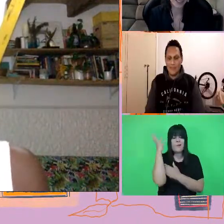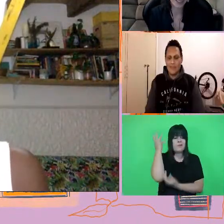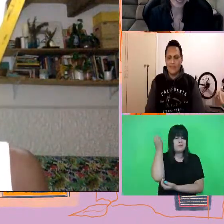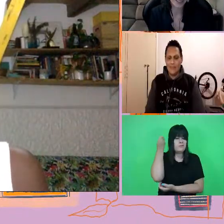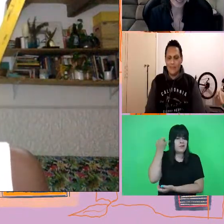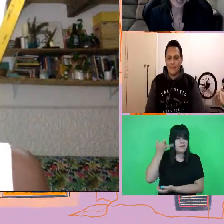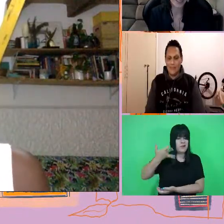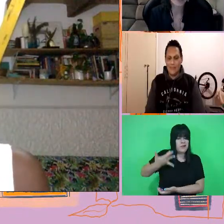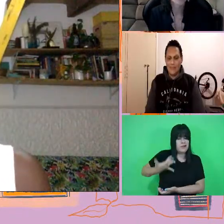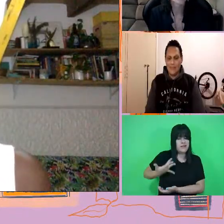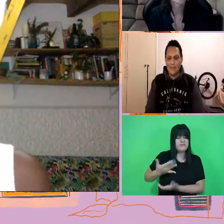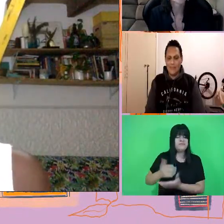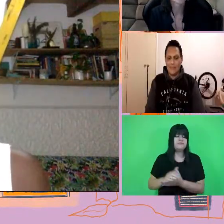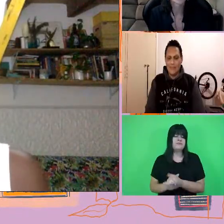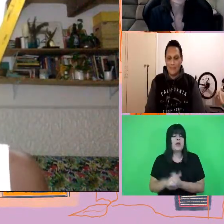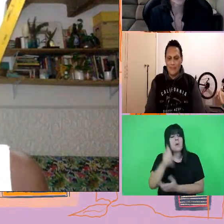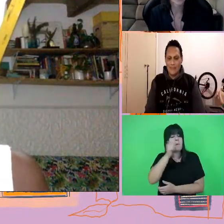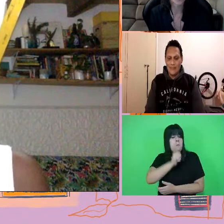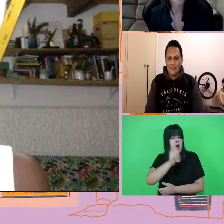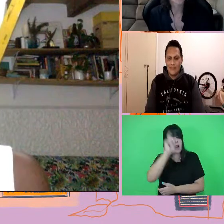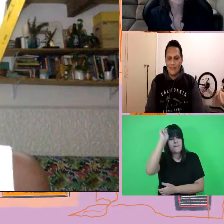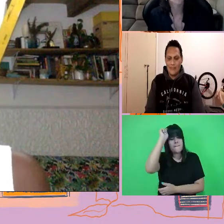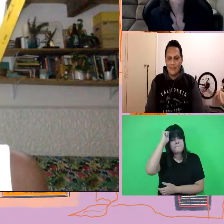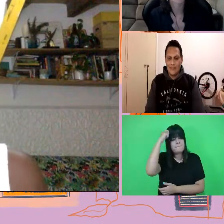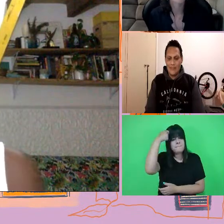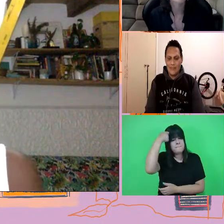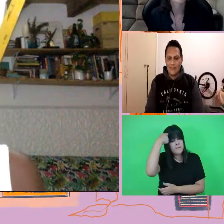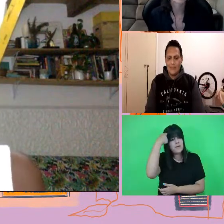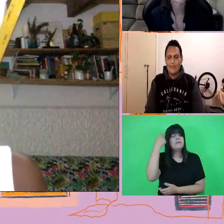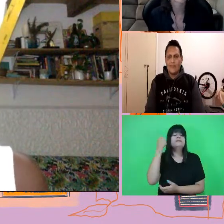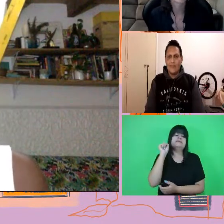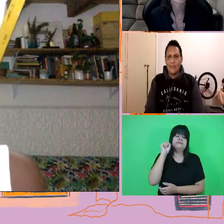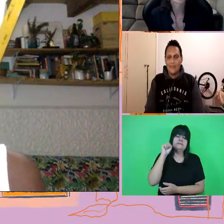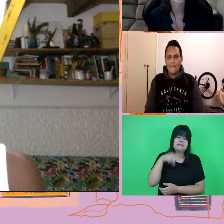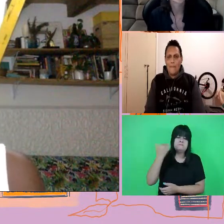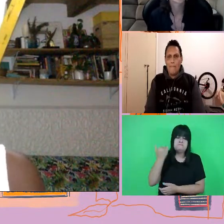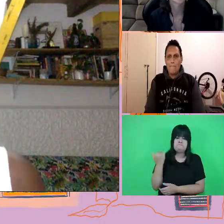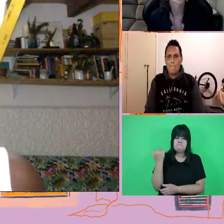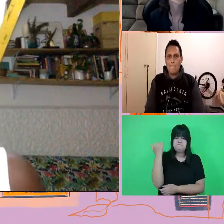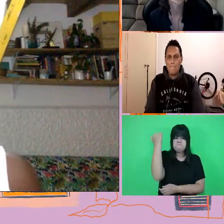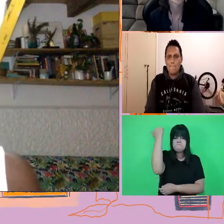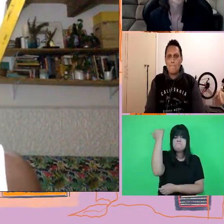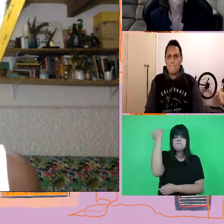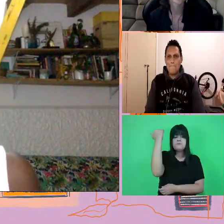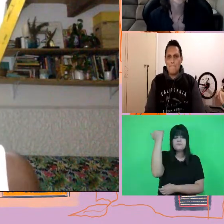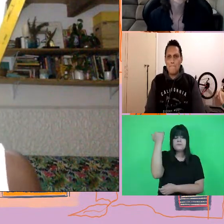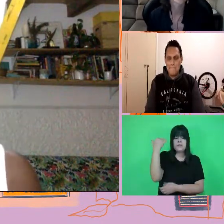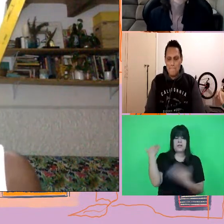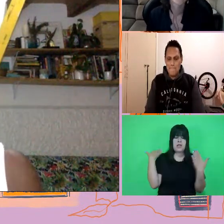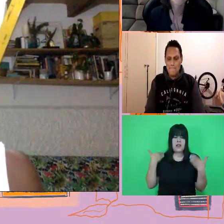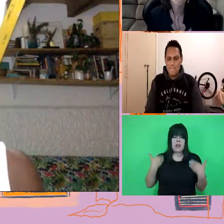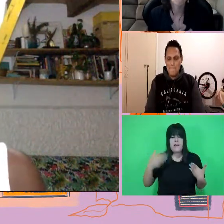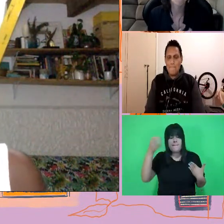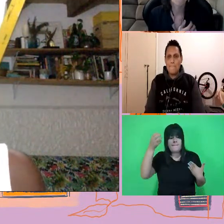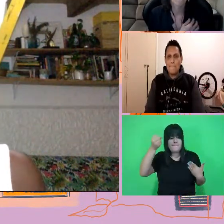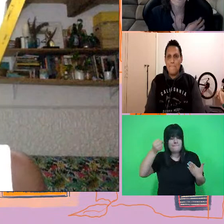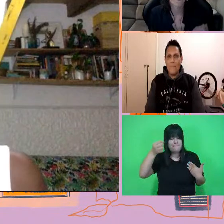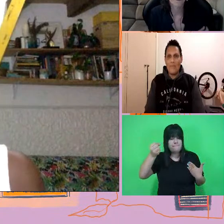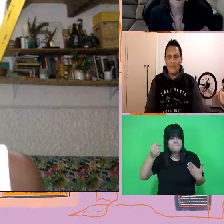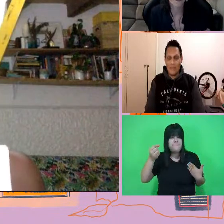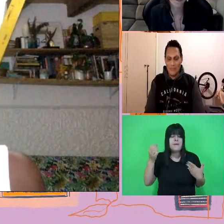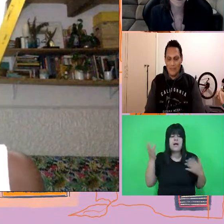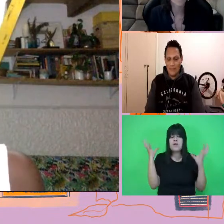audiodescrição. Eu sou uma mulher negra, cis, alta, estou com uma camiseta branca, um